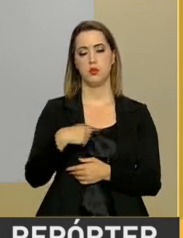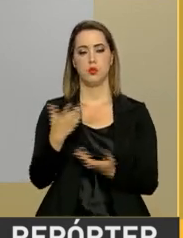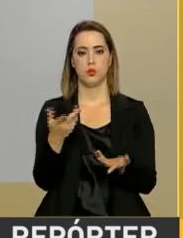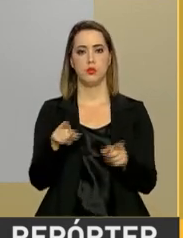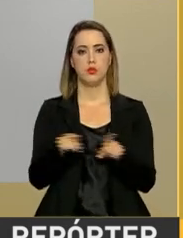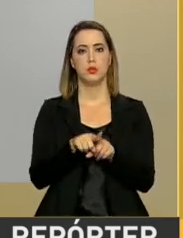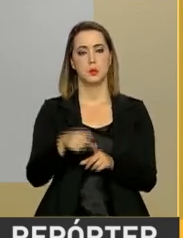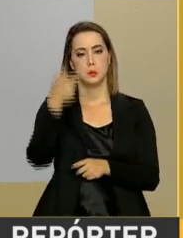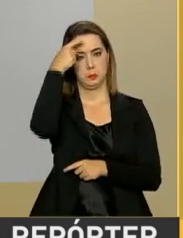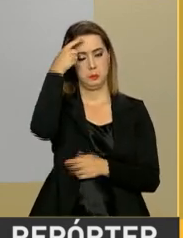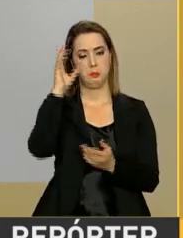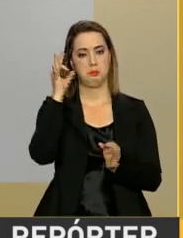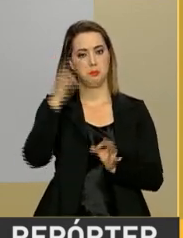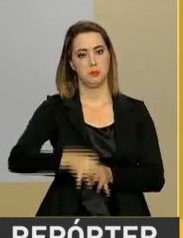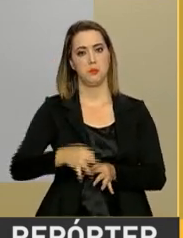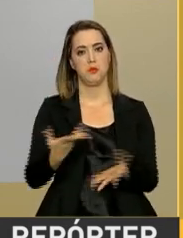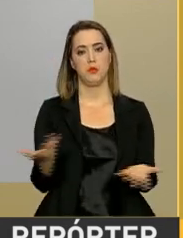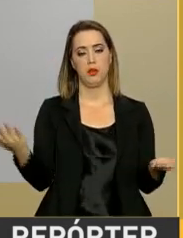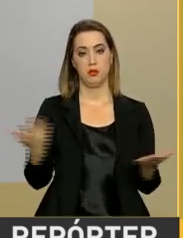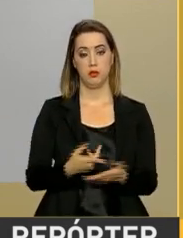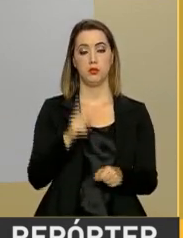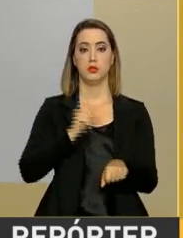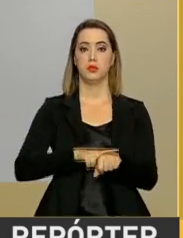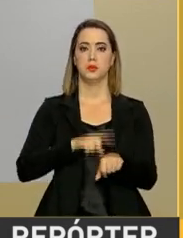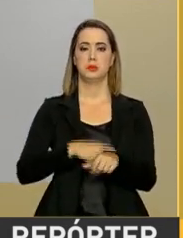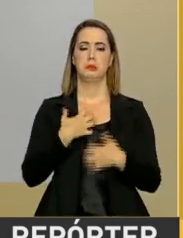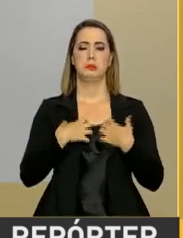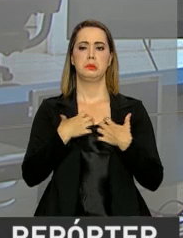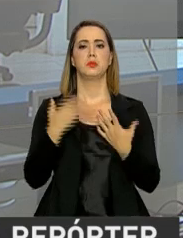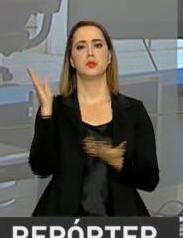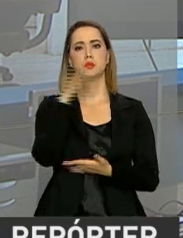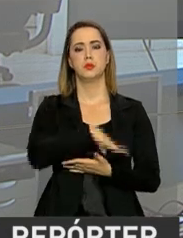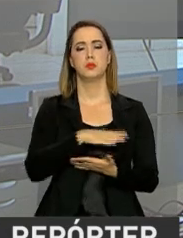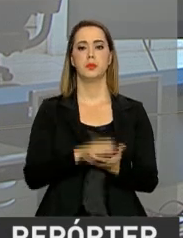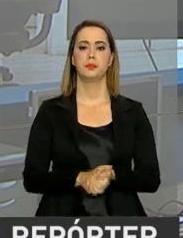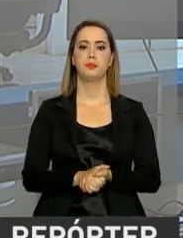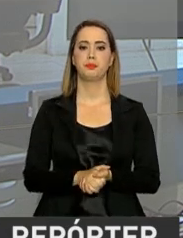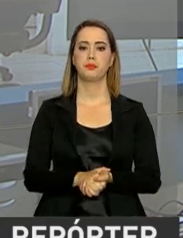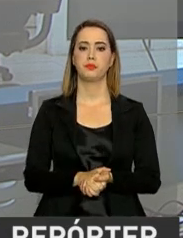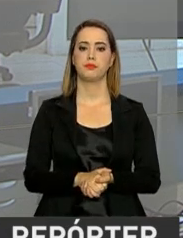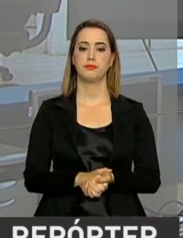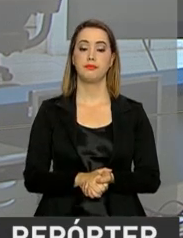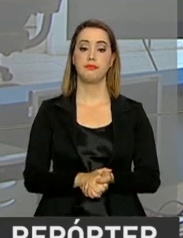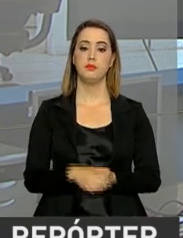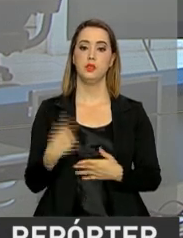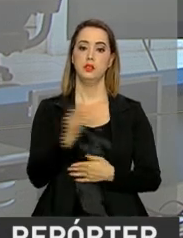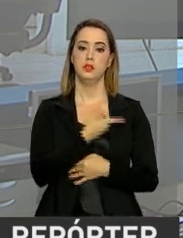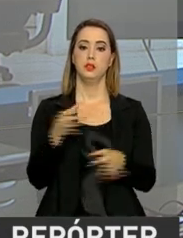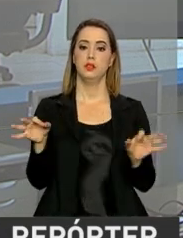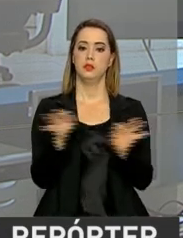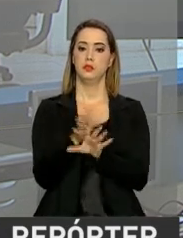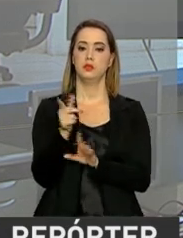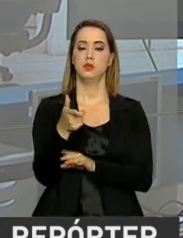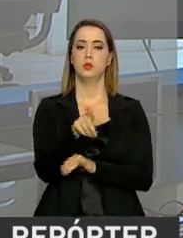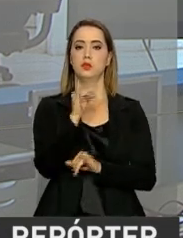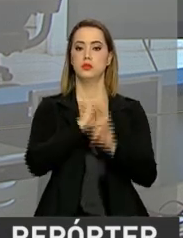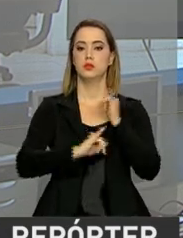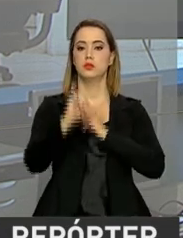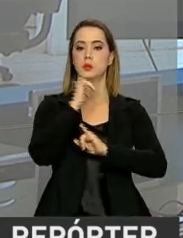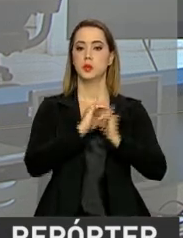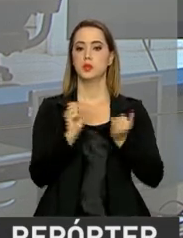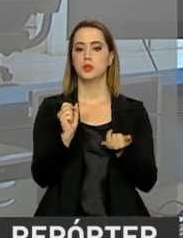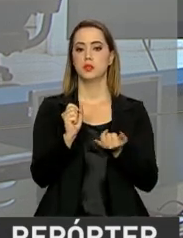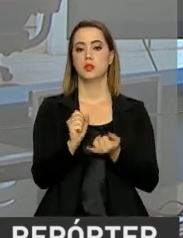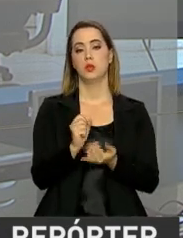consciência tranquila, porque neste momento eu não me sinto confortável. E nós ficamos por aqui. Voltamos a qualquer momento com